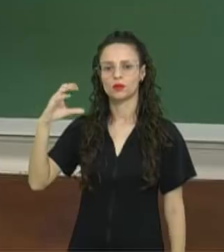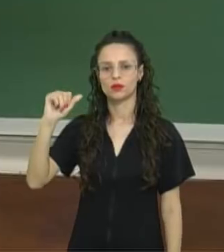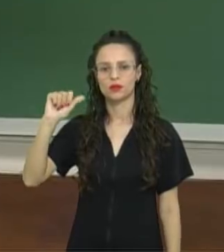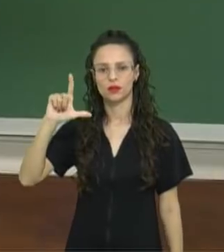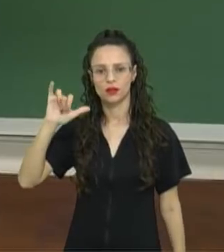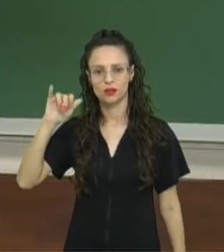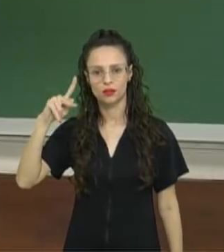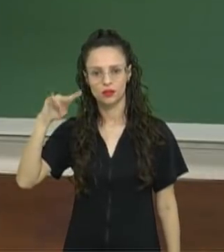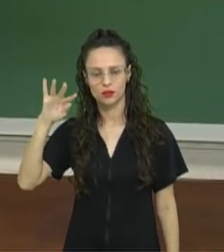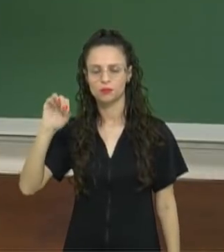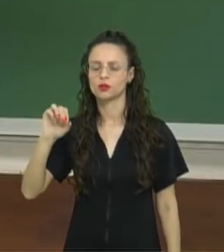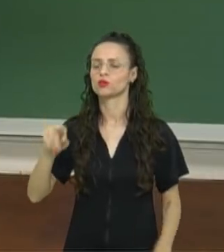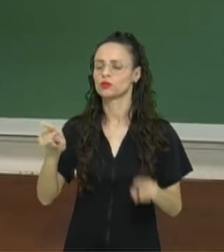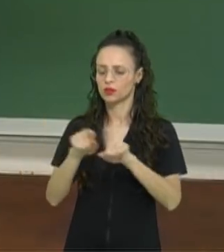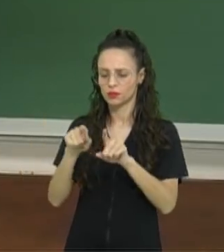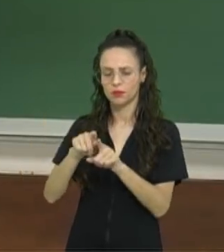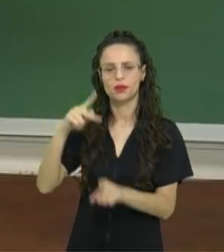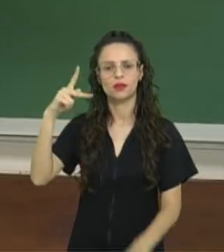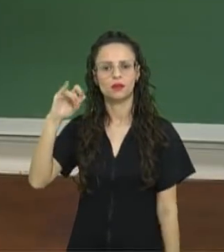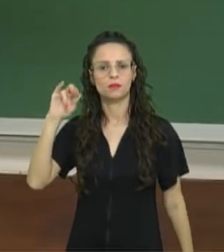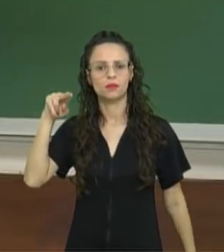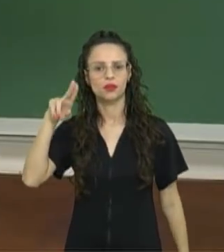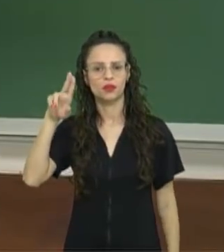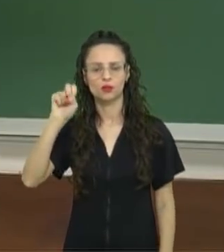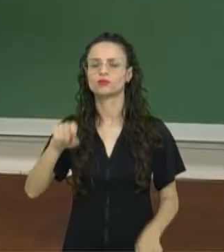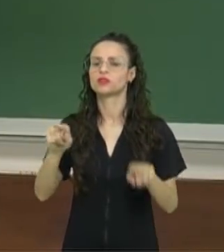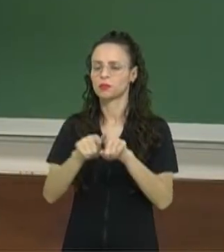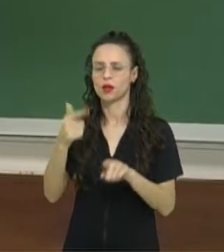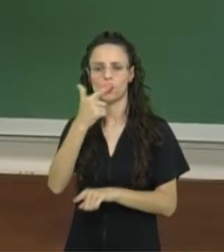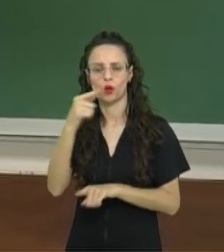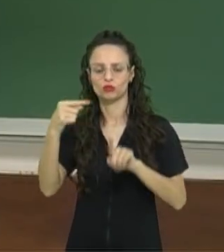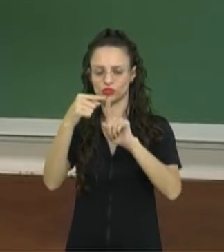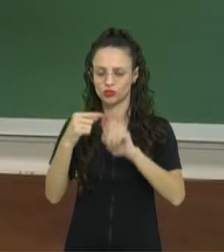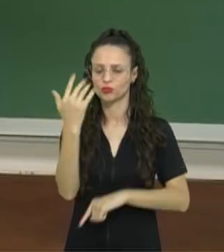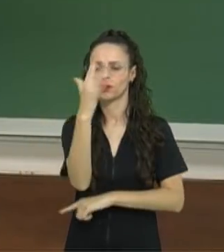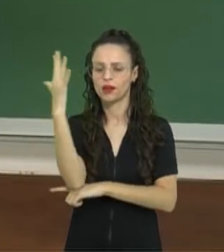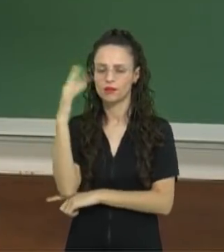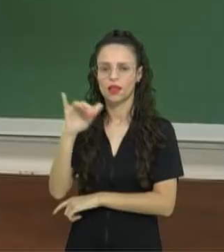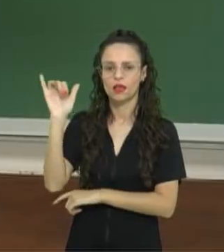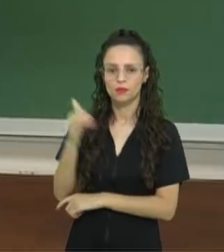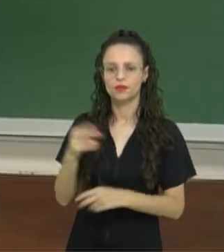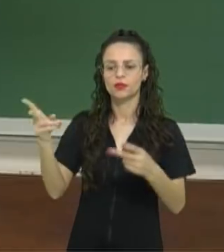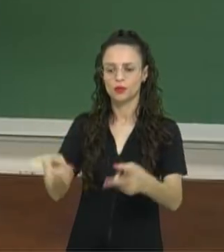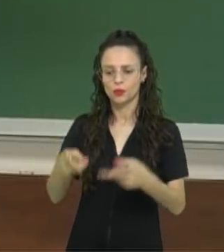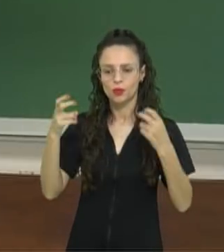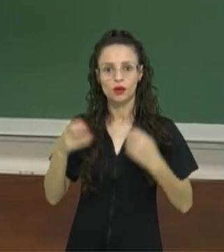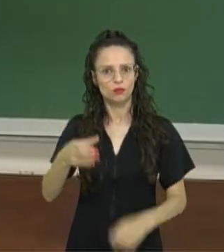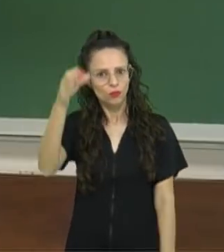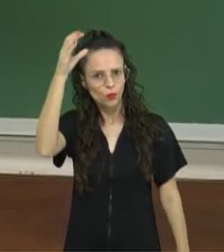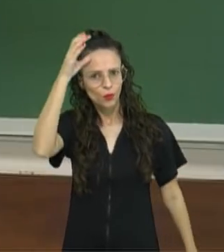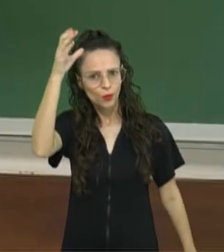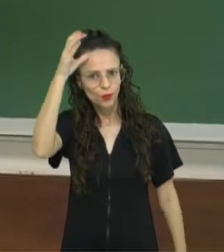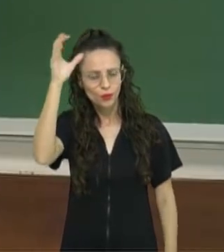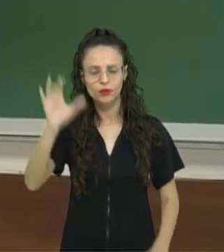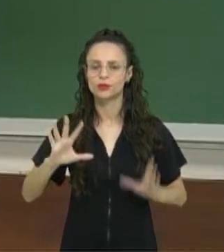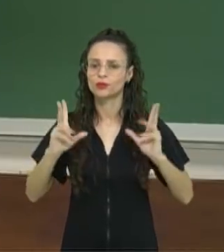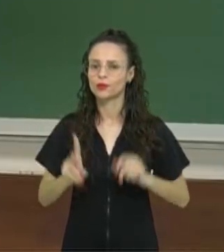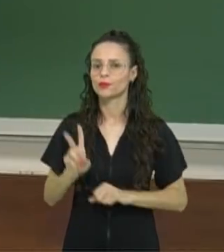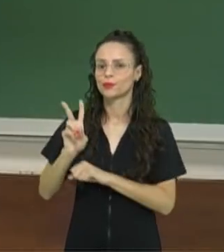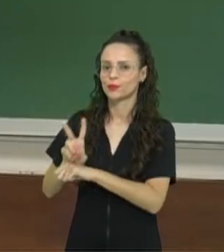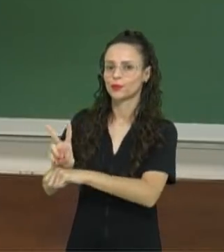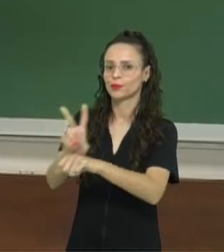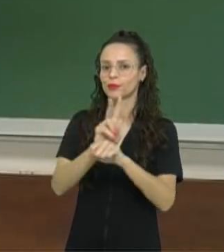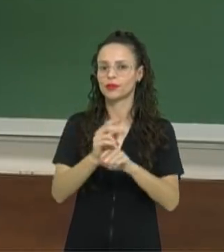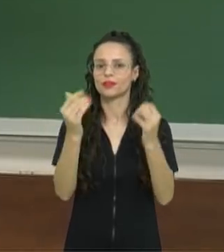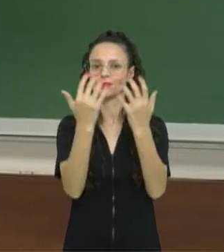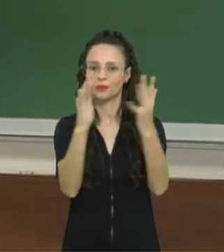e outras árvores também, para que possa utilizar esse recurso de forma aí consciente, né, com todo o cuidado com